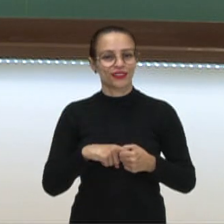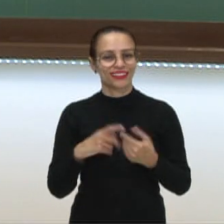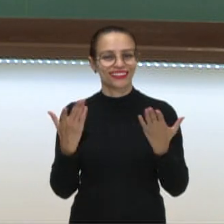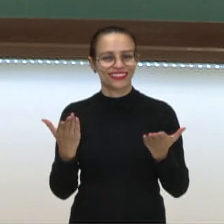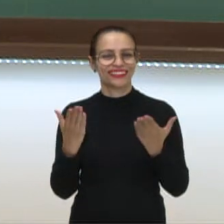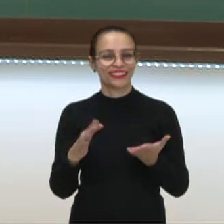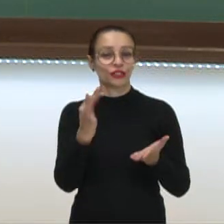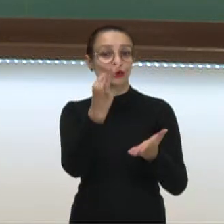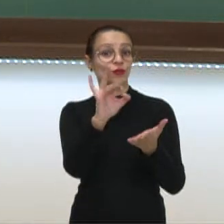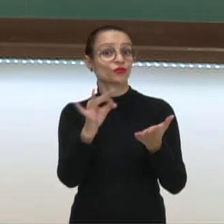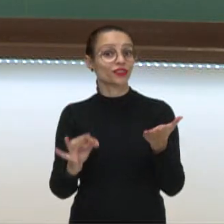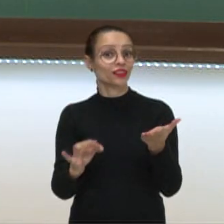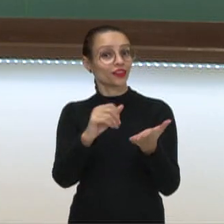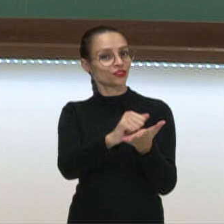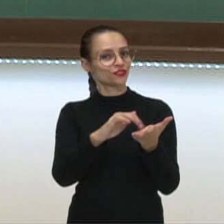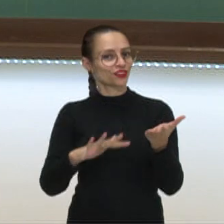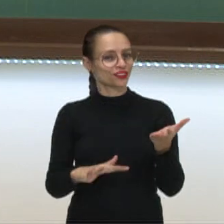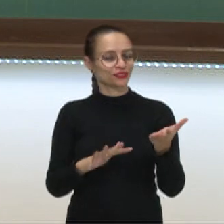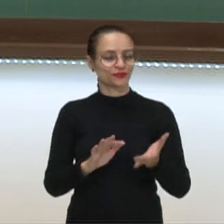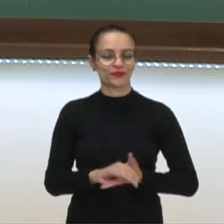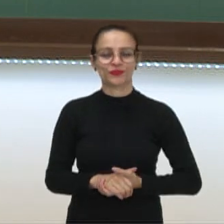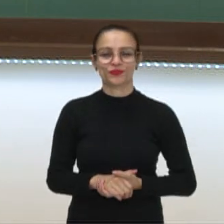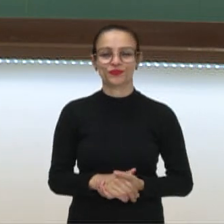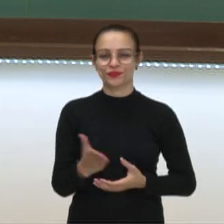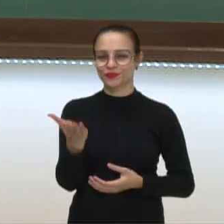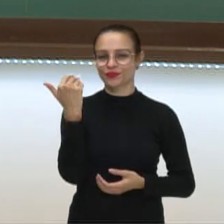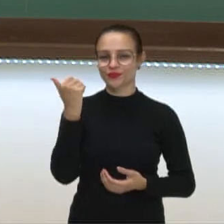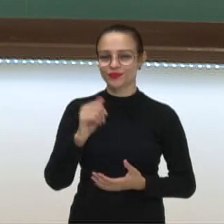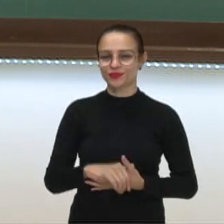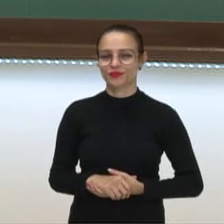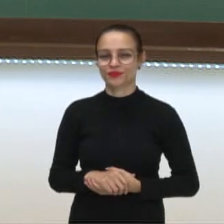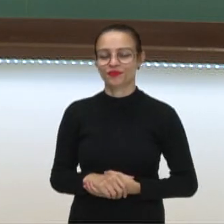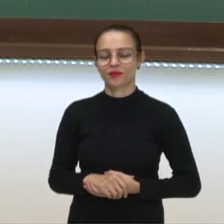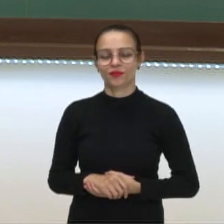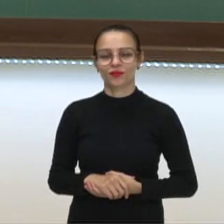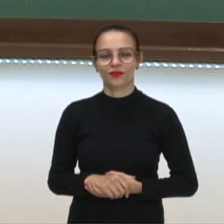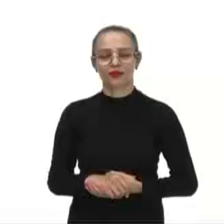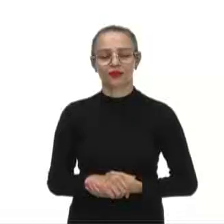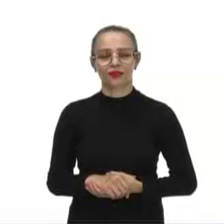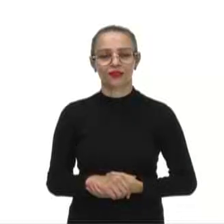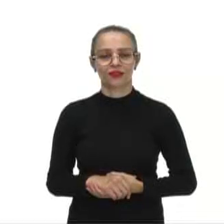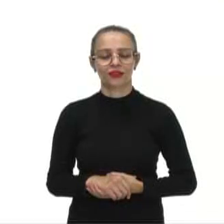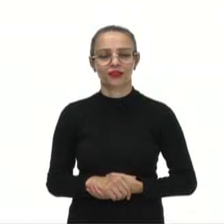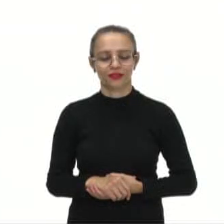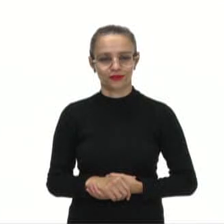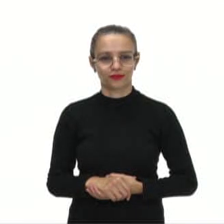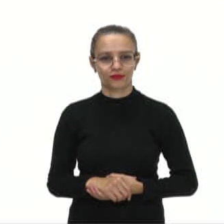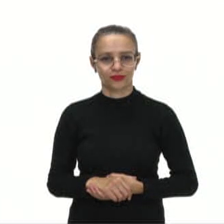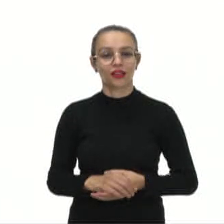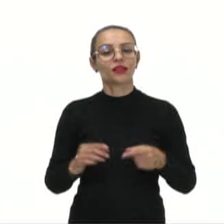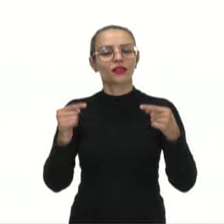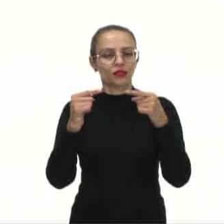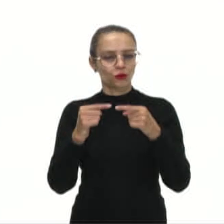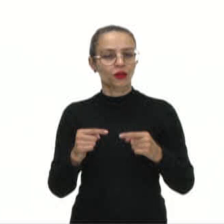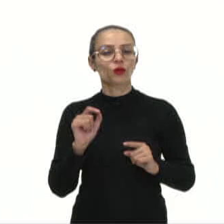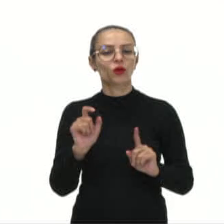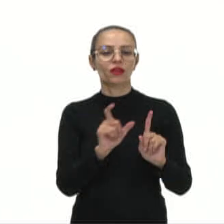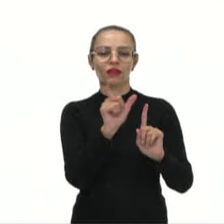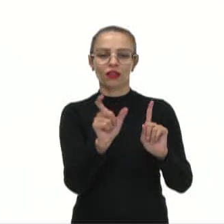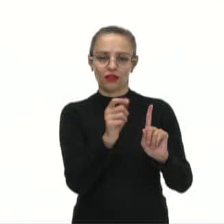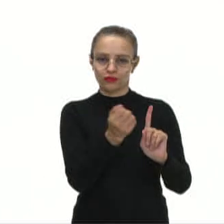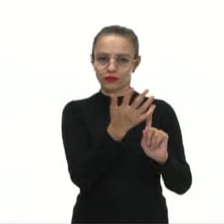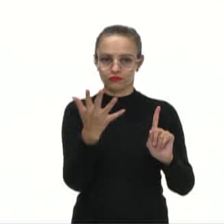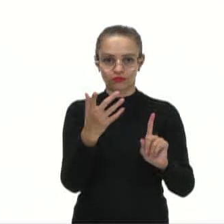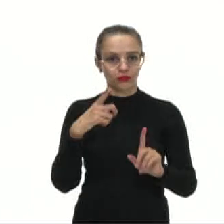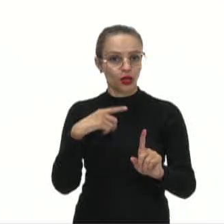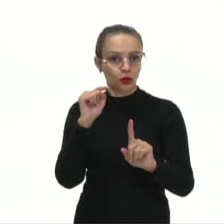Voltei, conferi contigo o gabarito da atividade. Vamos lá. A combinação dos elementos verbais e não verbais tem um objetivo.